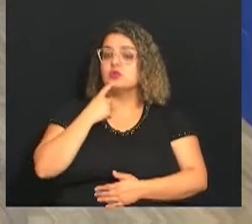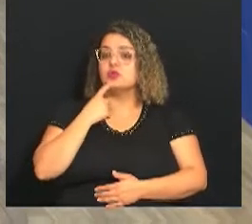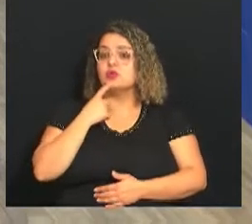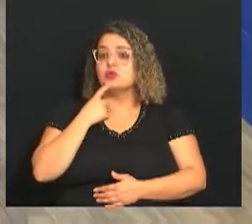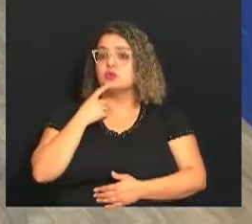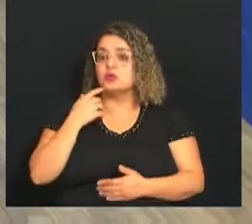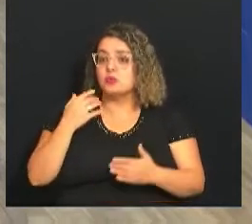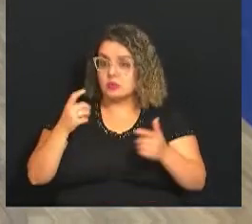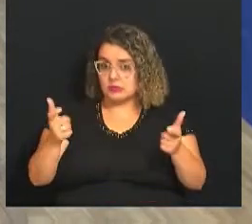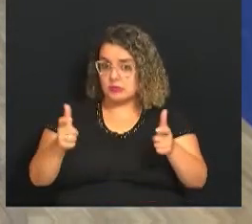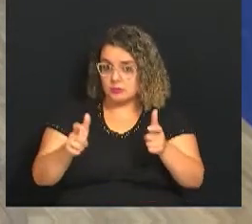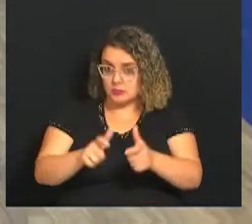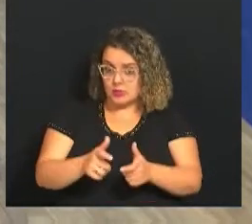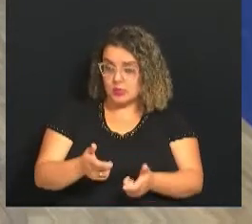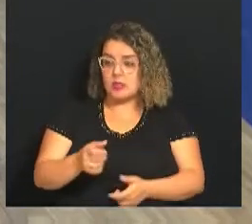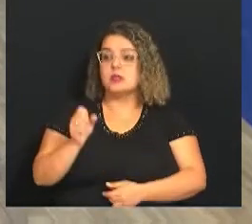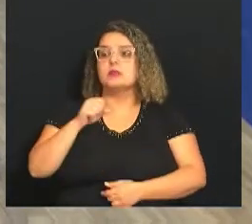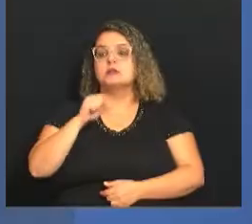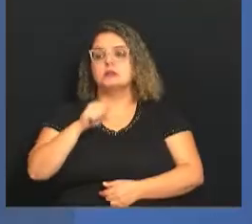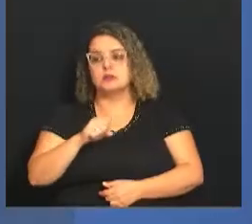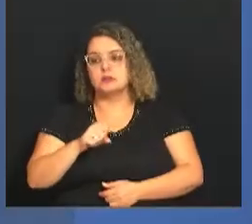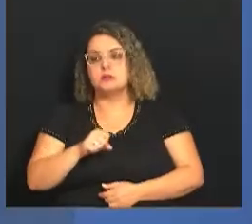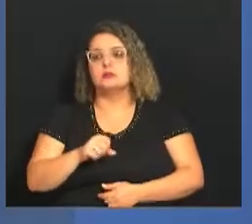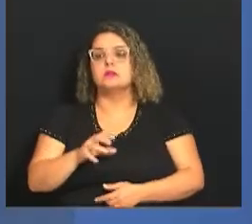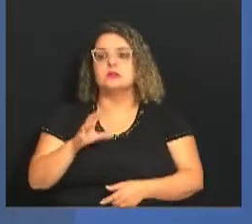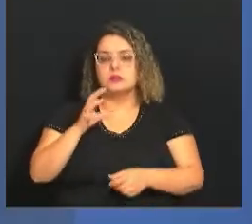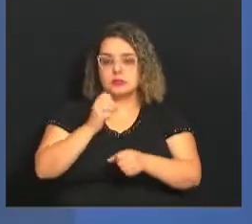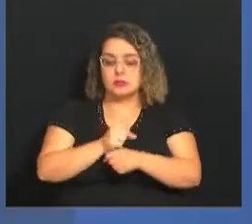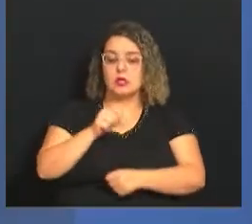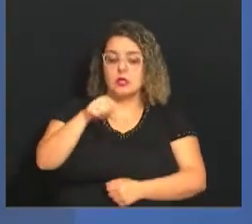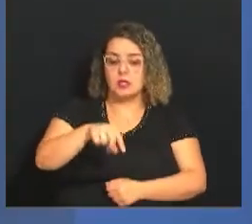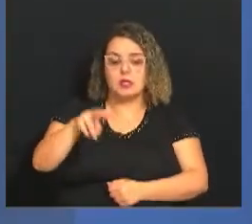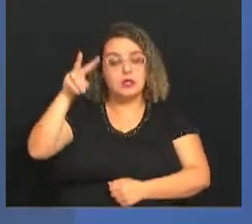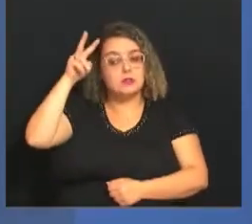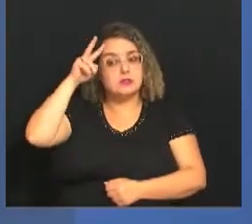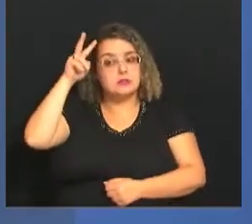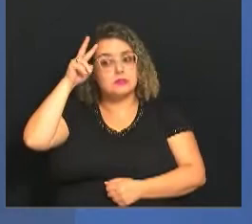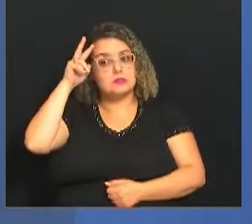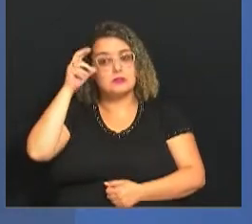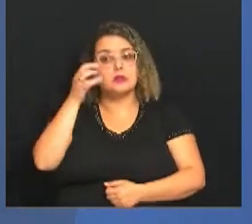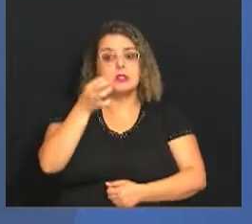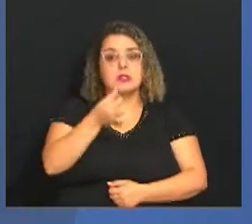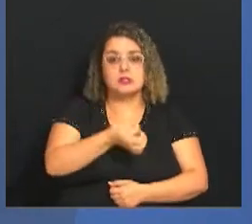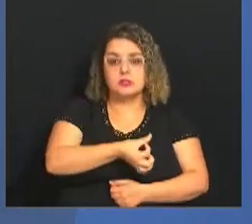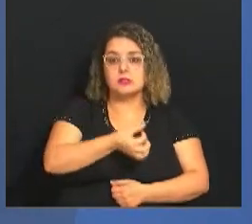em queda. Segue em queda, registrando nesta segunda-feira